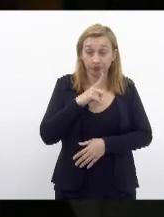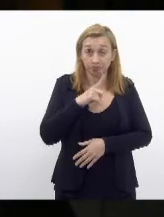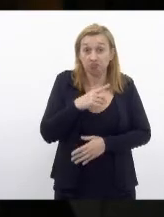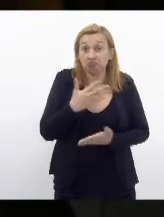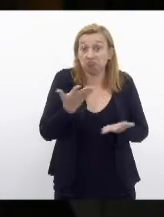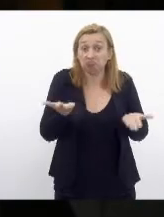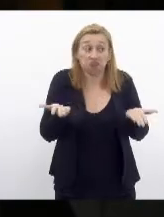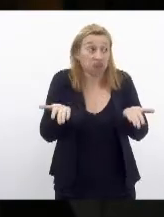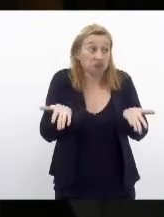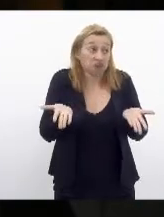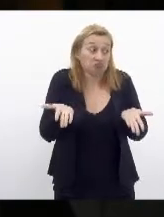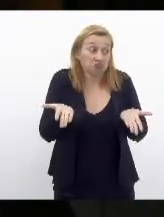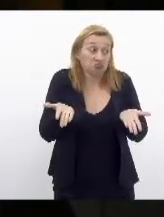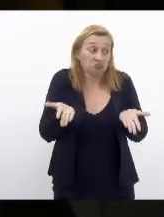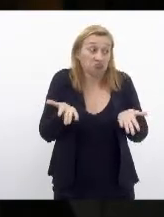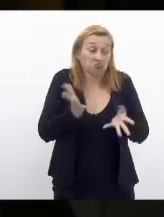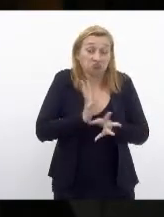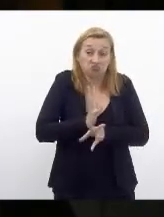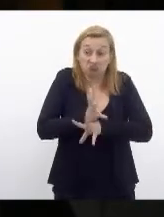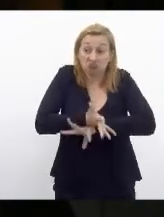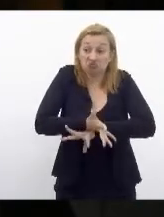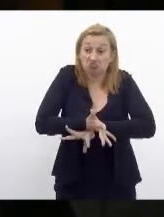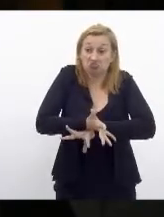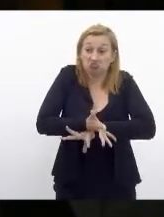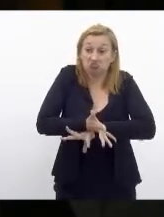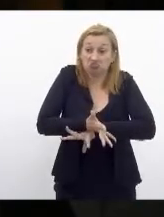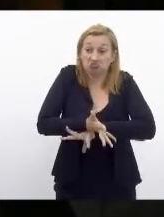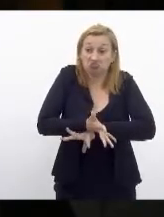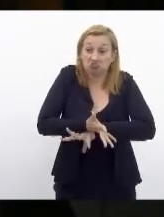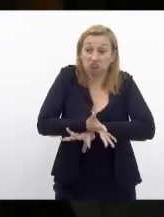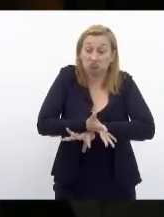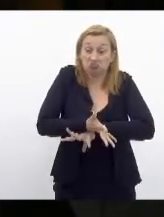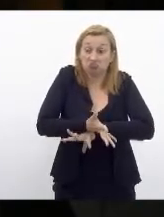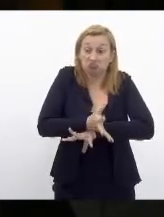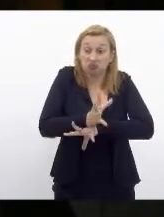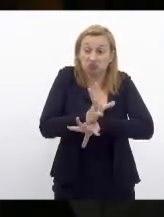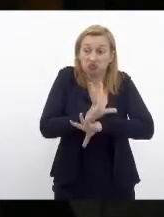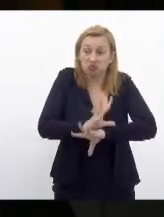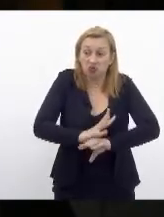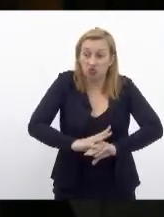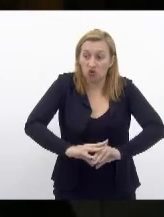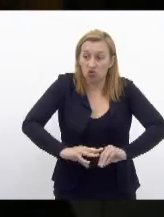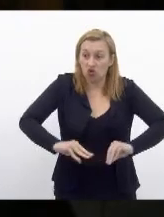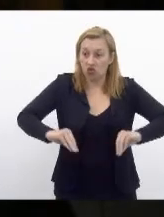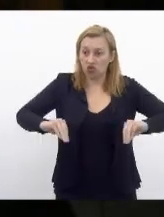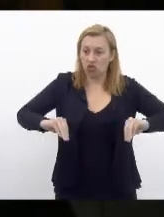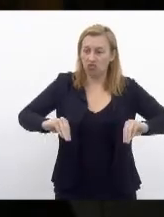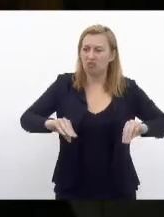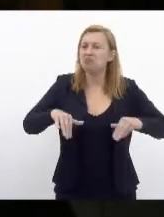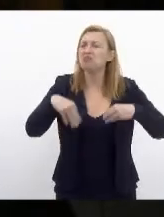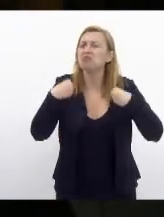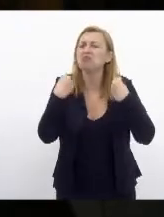né? Vira tudo pó. Para que